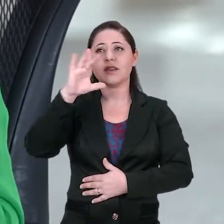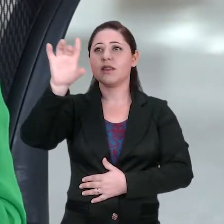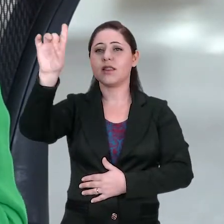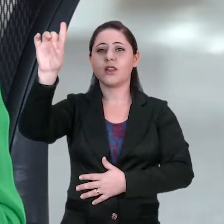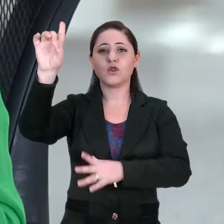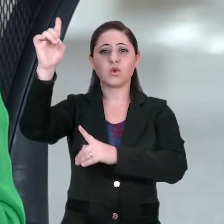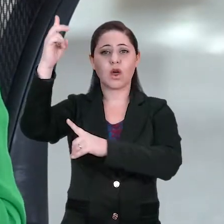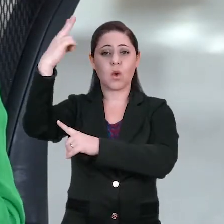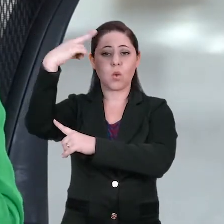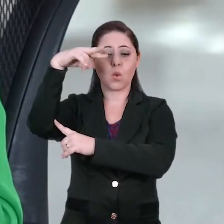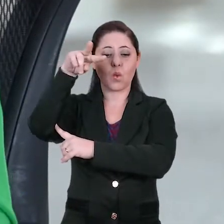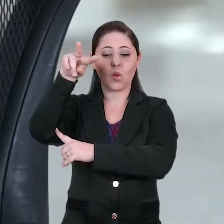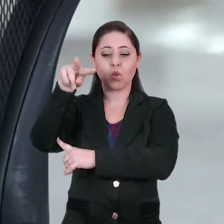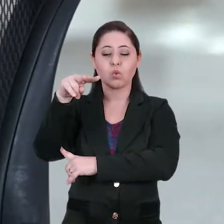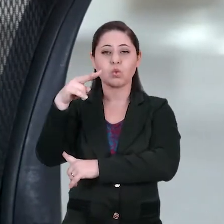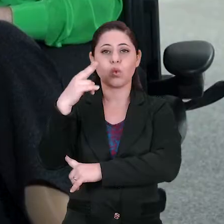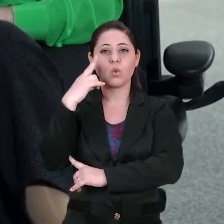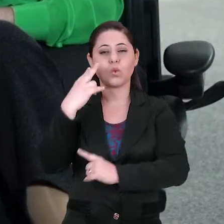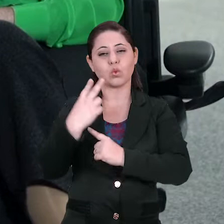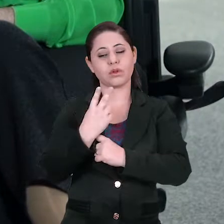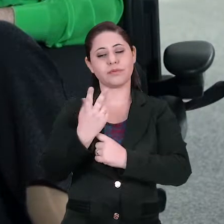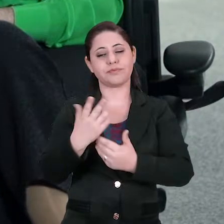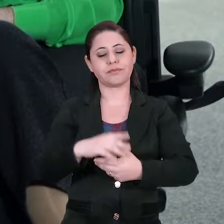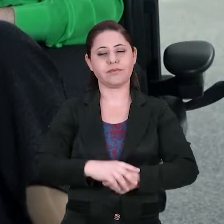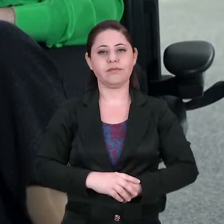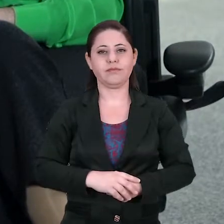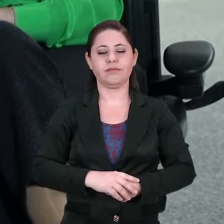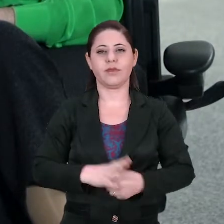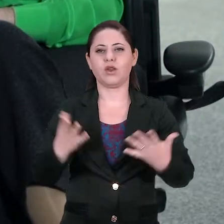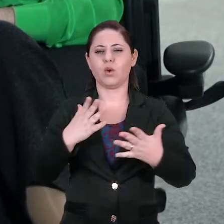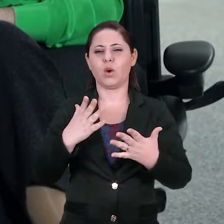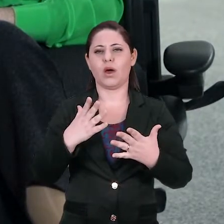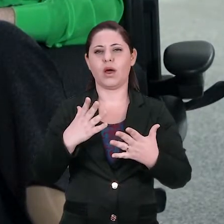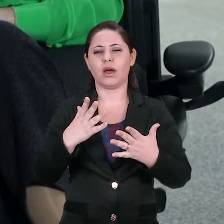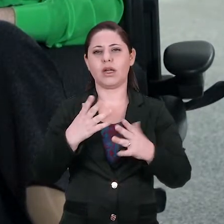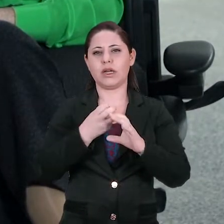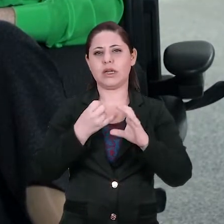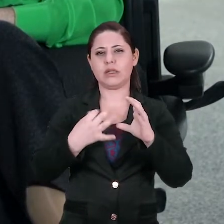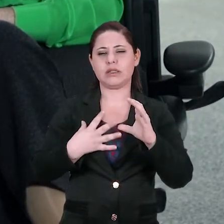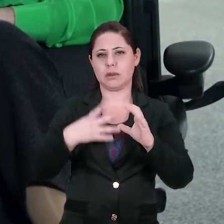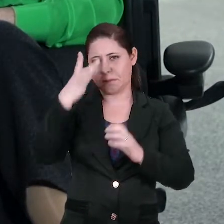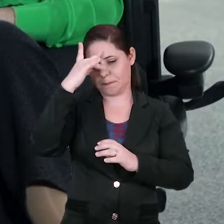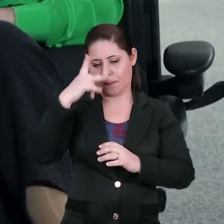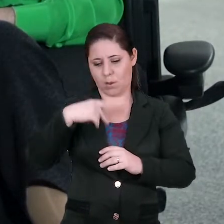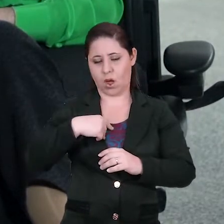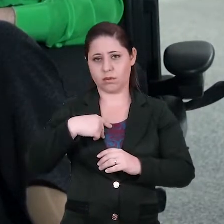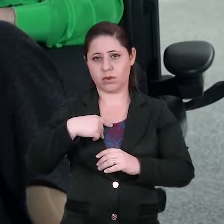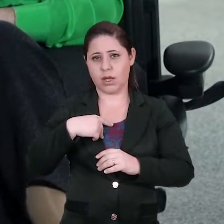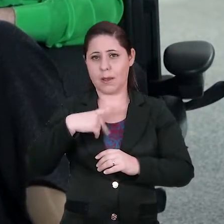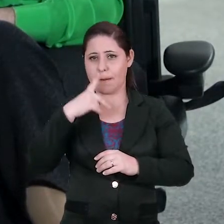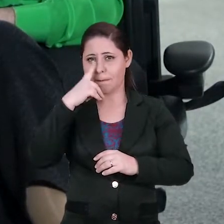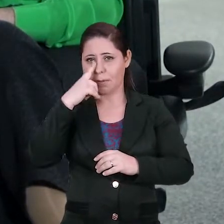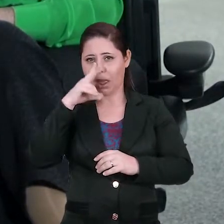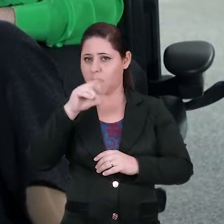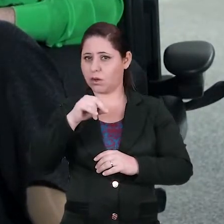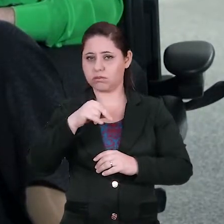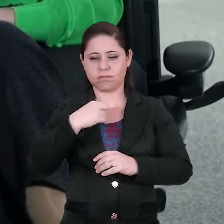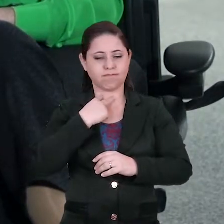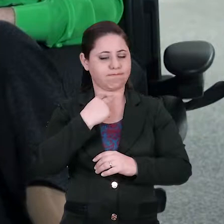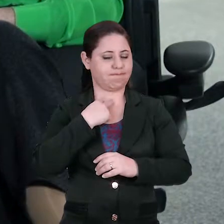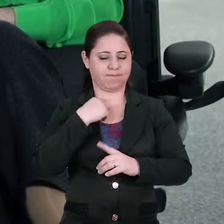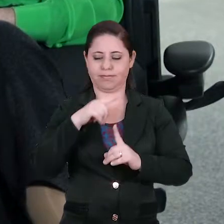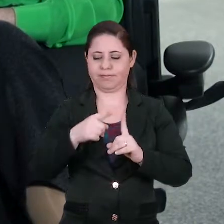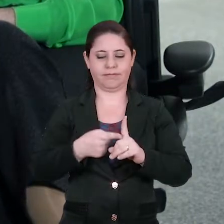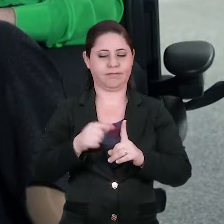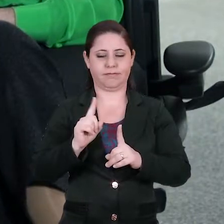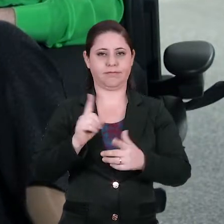que Ele está me olhando. Professora Marisa, me permite tocar em questão mais pessoal. A senhora não é mãe, né?